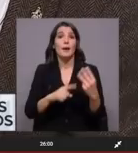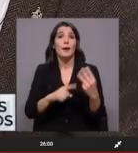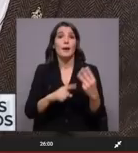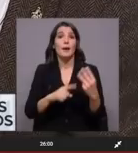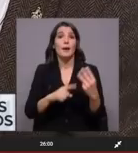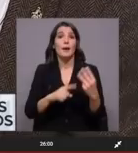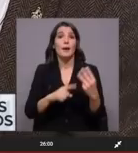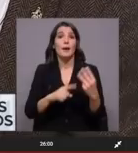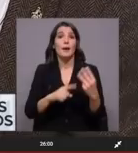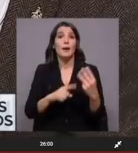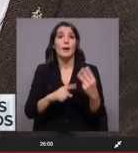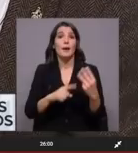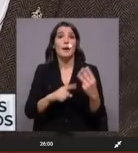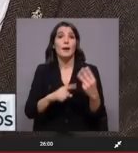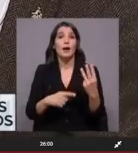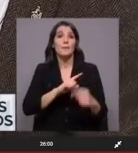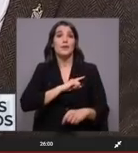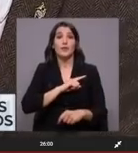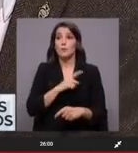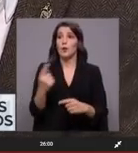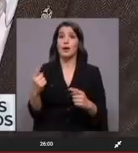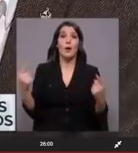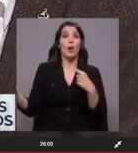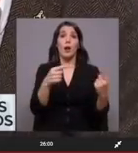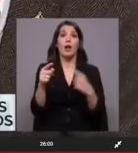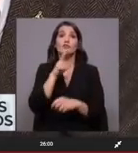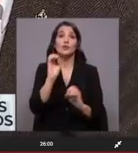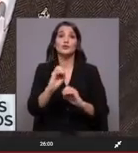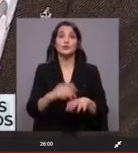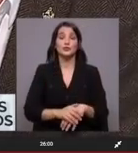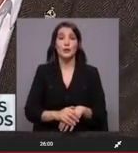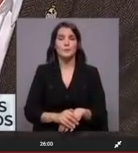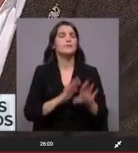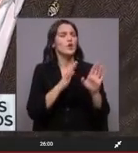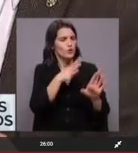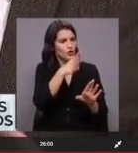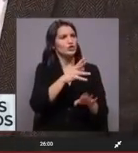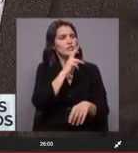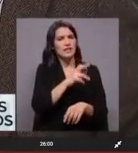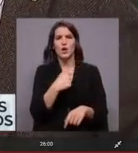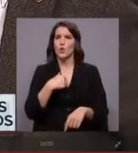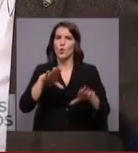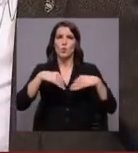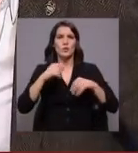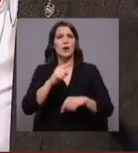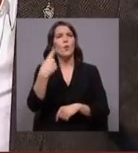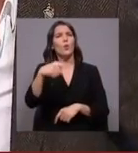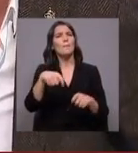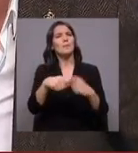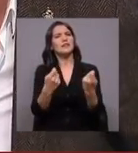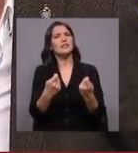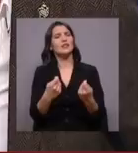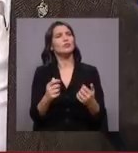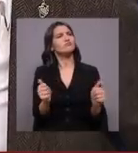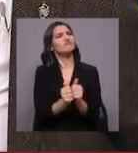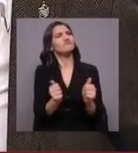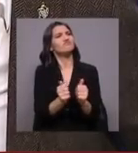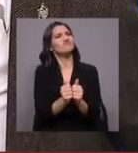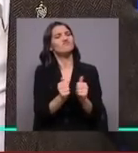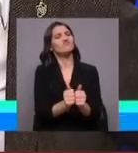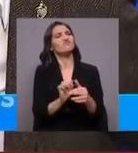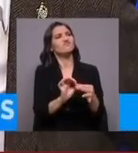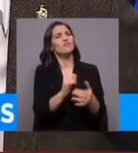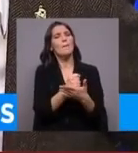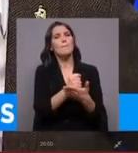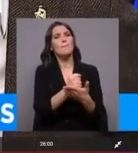não então e eu também não aceito o João que eu tiver diga que é o único partido que sempre esteve ao lado dos